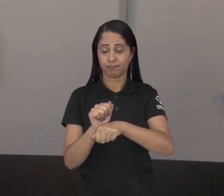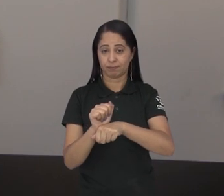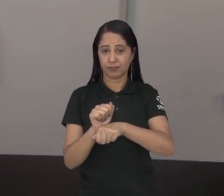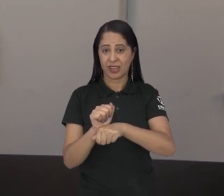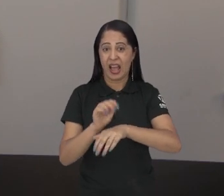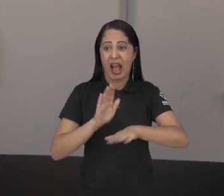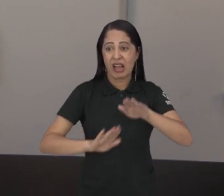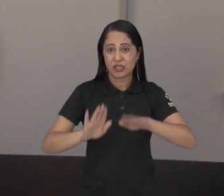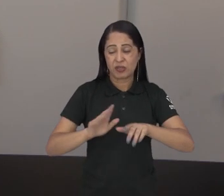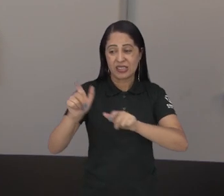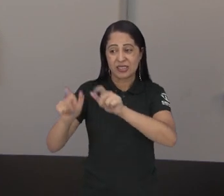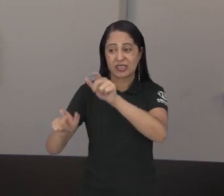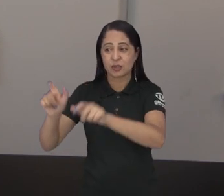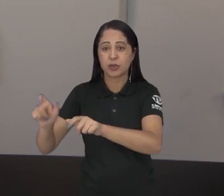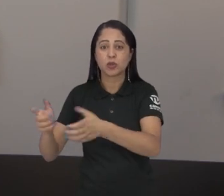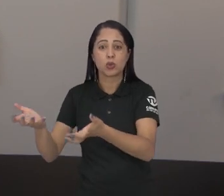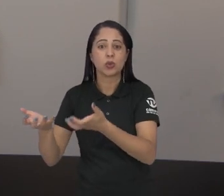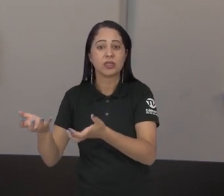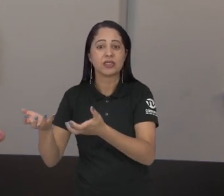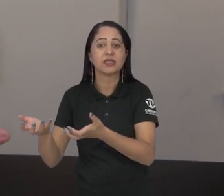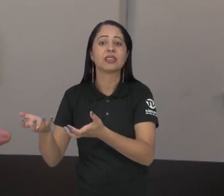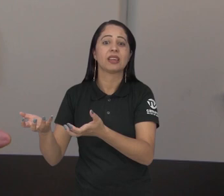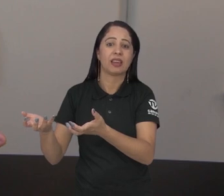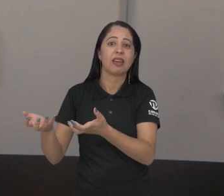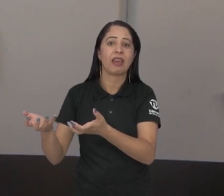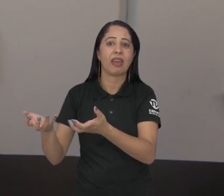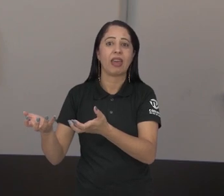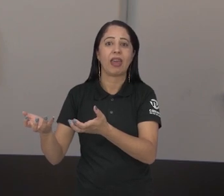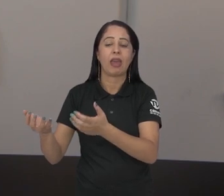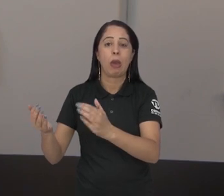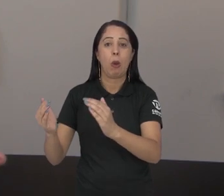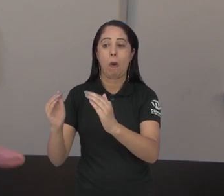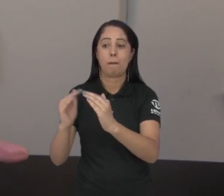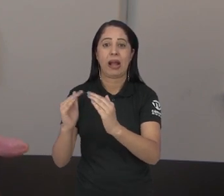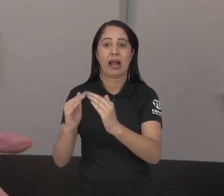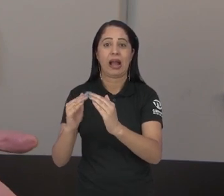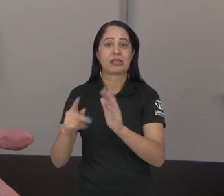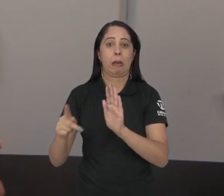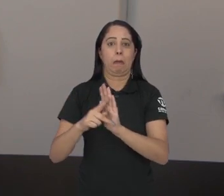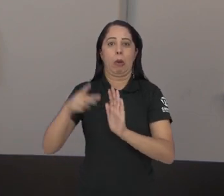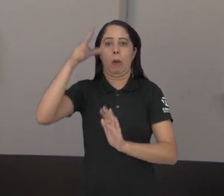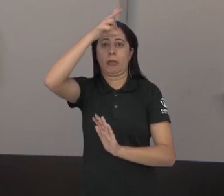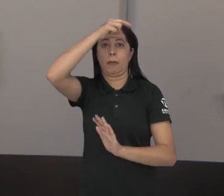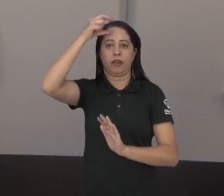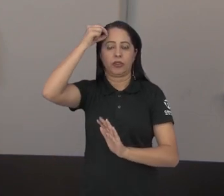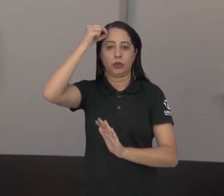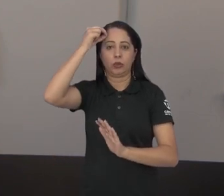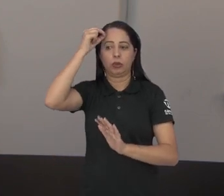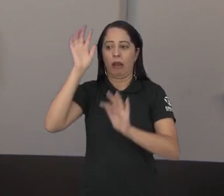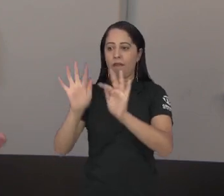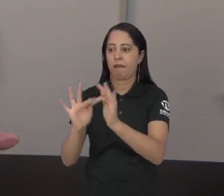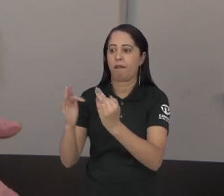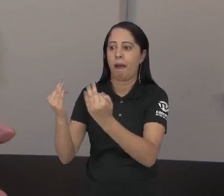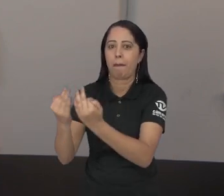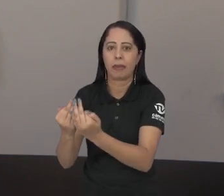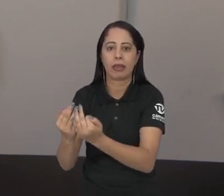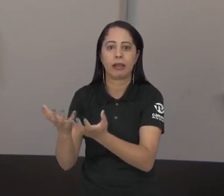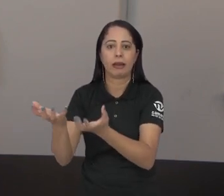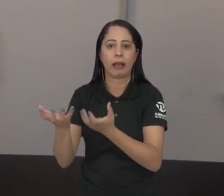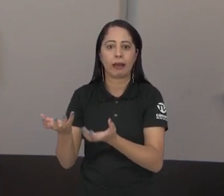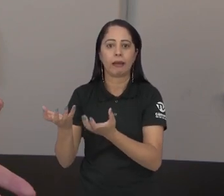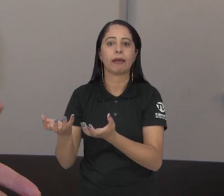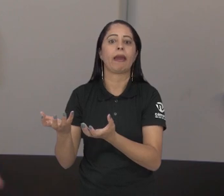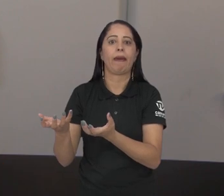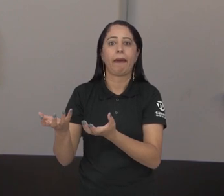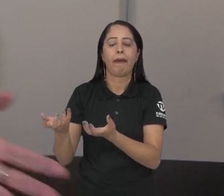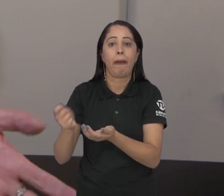querem até uma casa de repouso decreto pela prefeitura não consegue a família quer